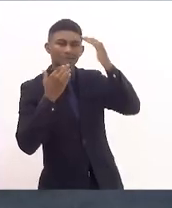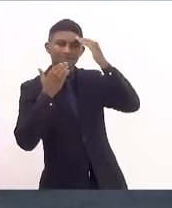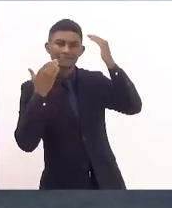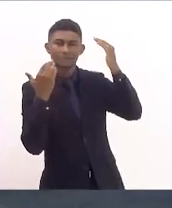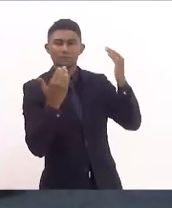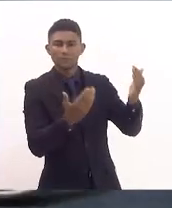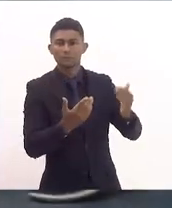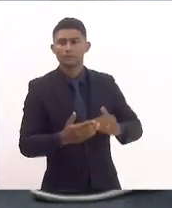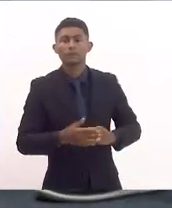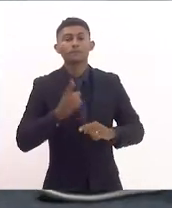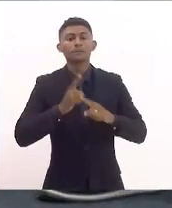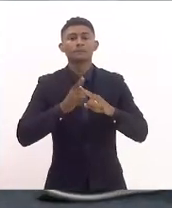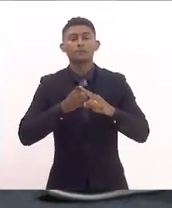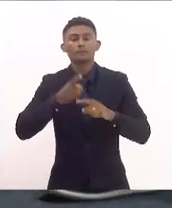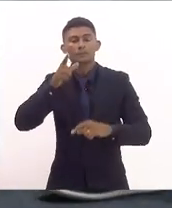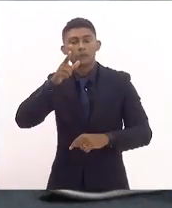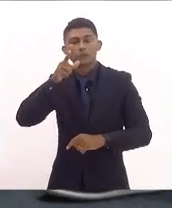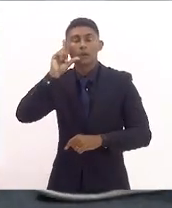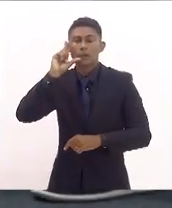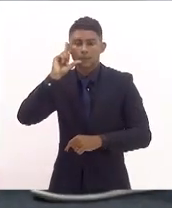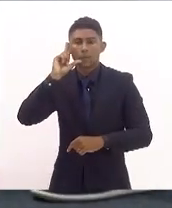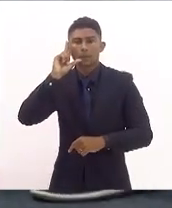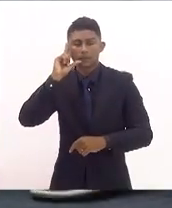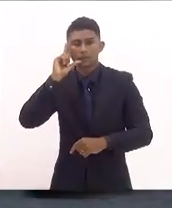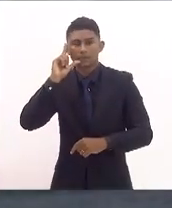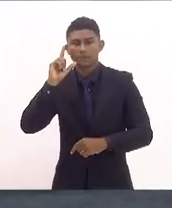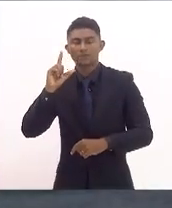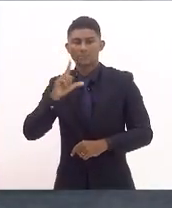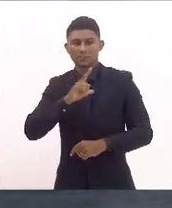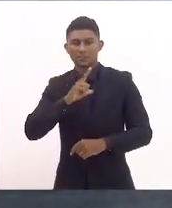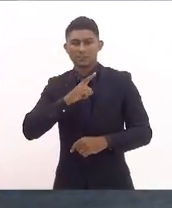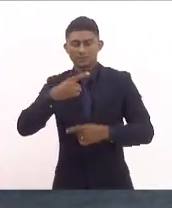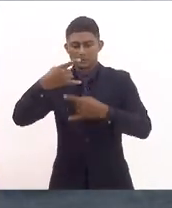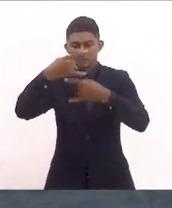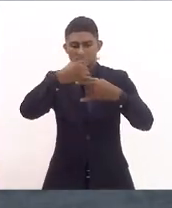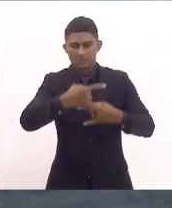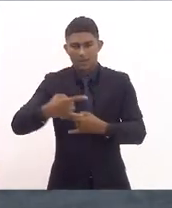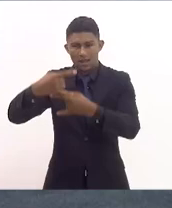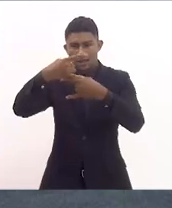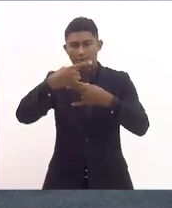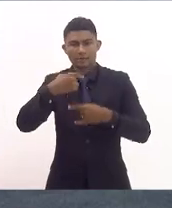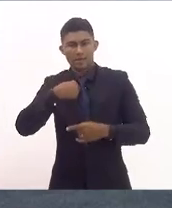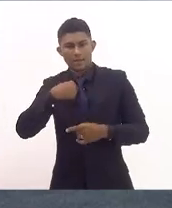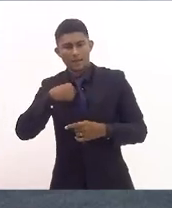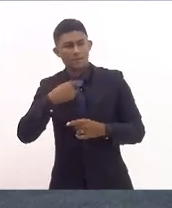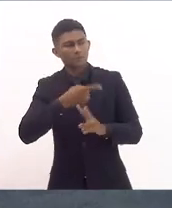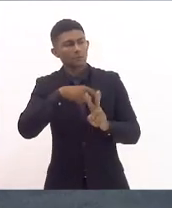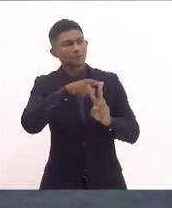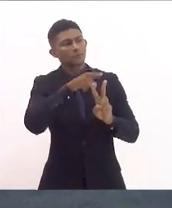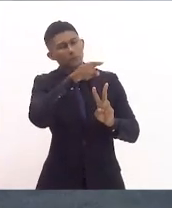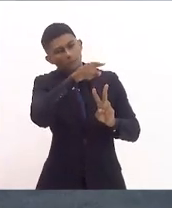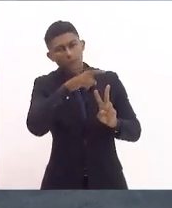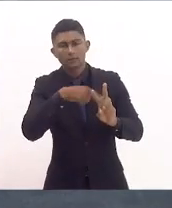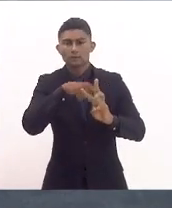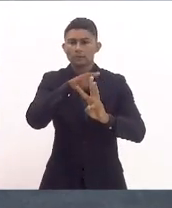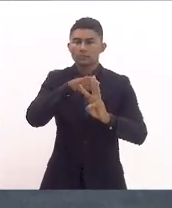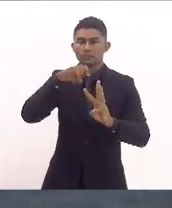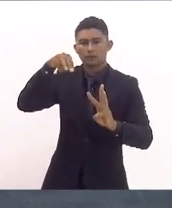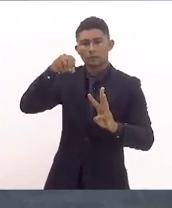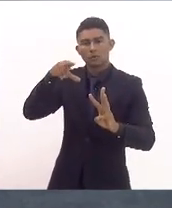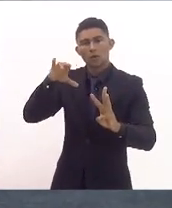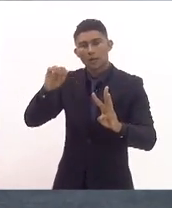então presidente que ontem nós tínhamos uma live eu vocês excelência' deputada